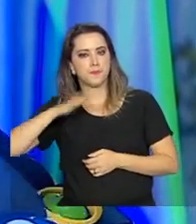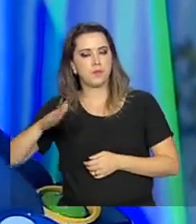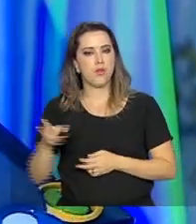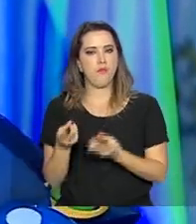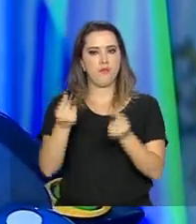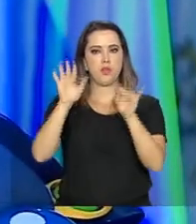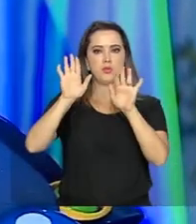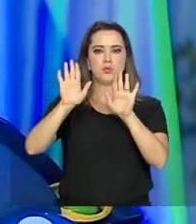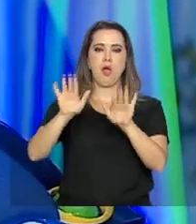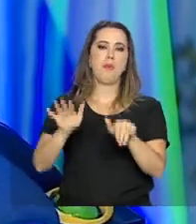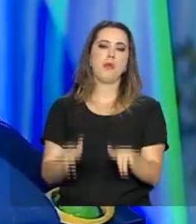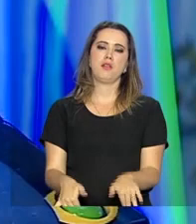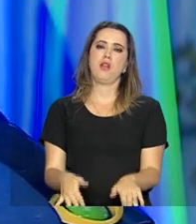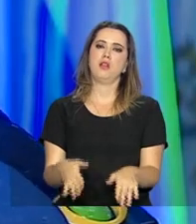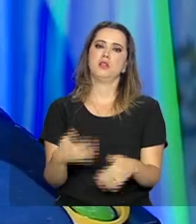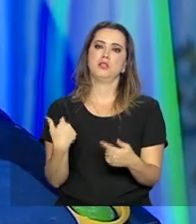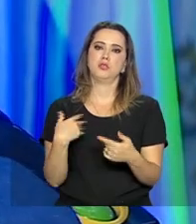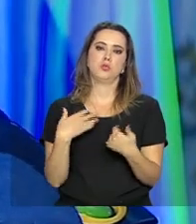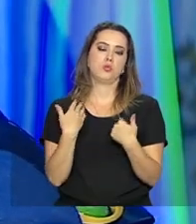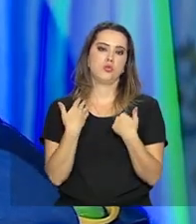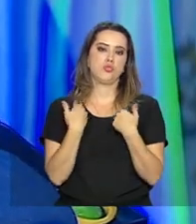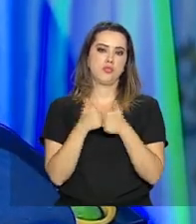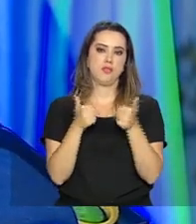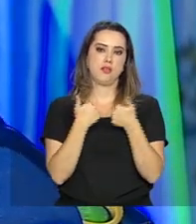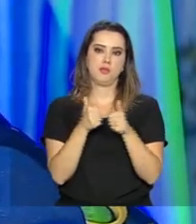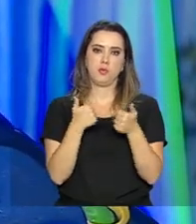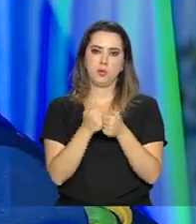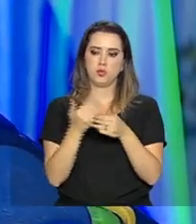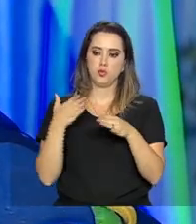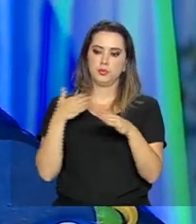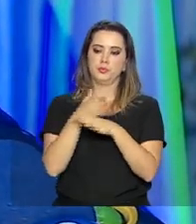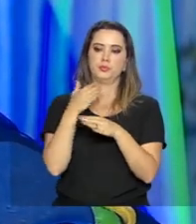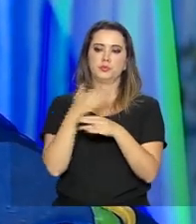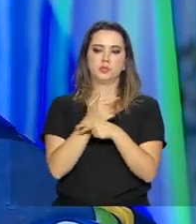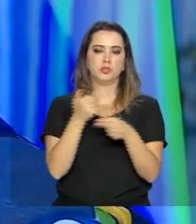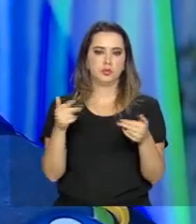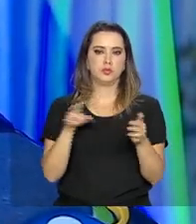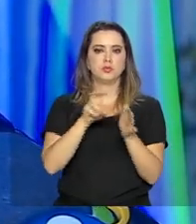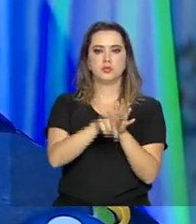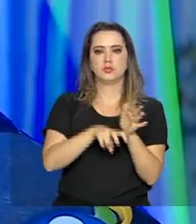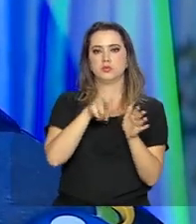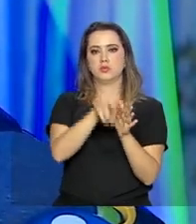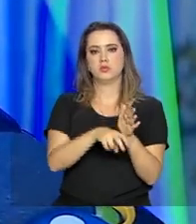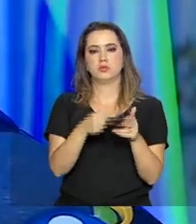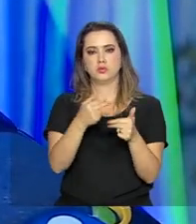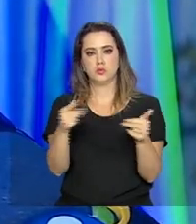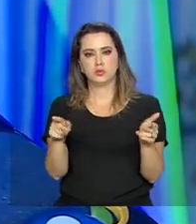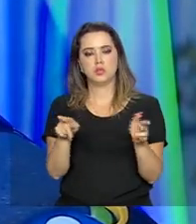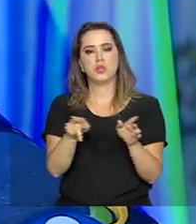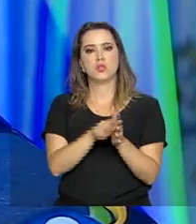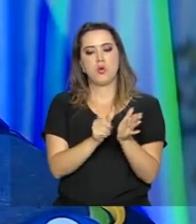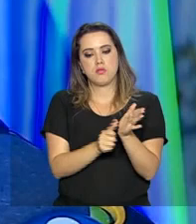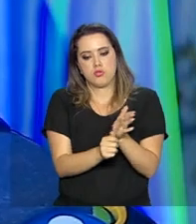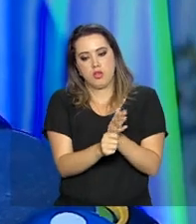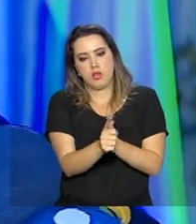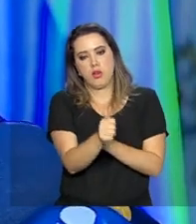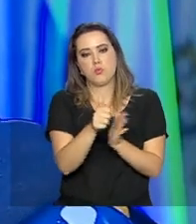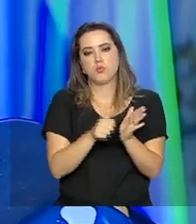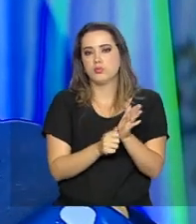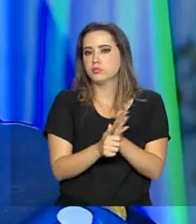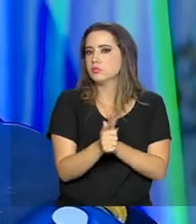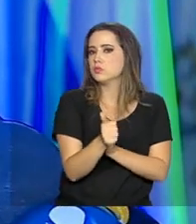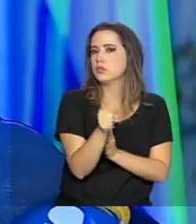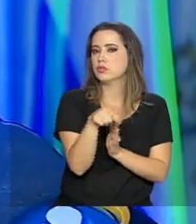vai diminuir os custos de transporte o acesso das mercadorias sobretudo os produtos de grãos que vêm do